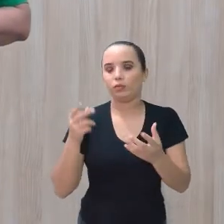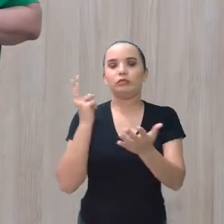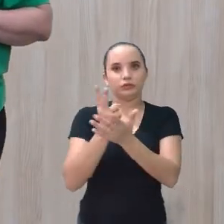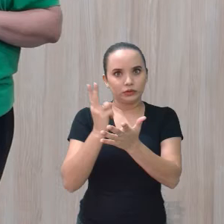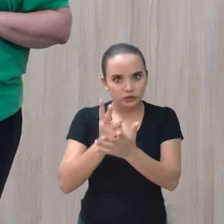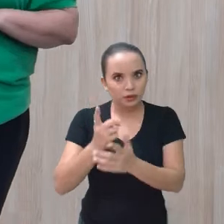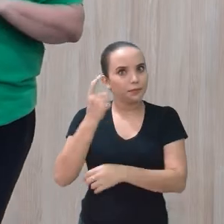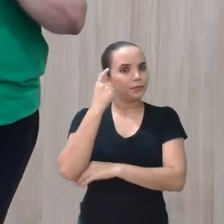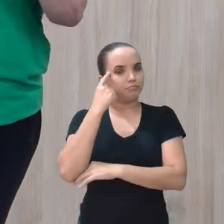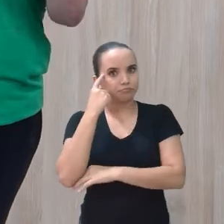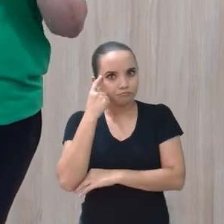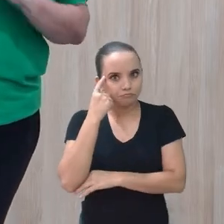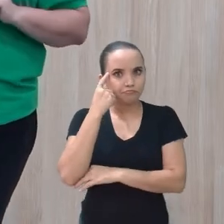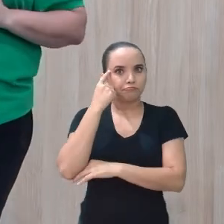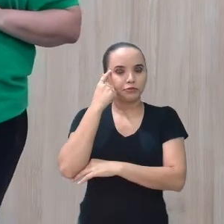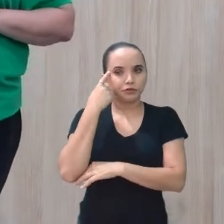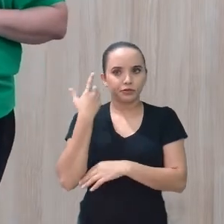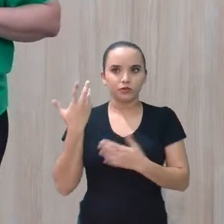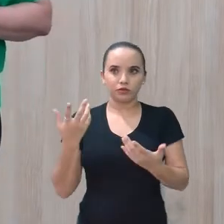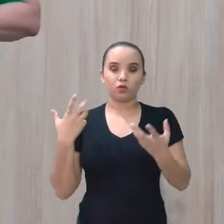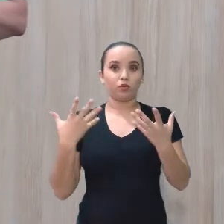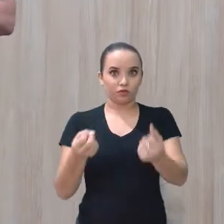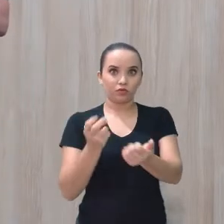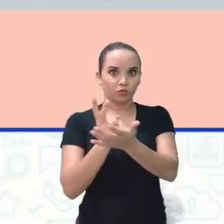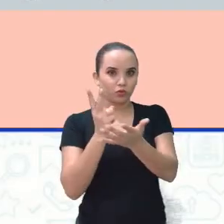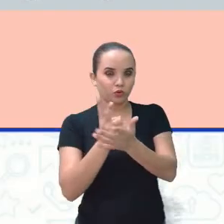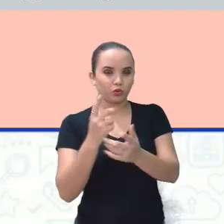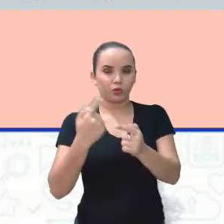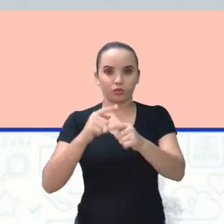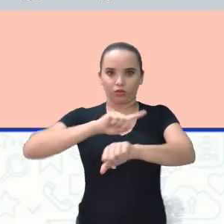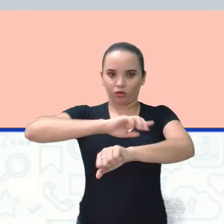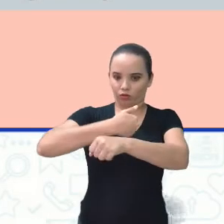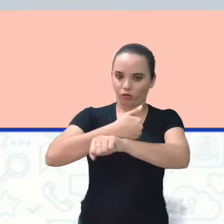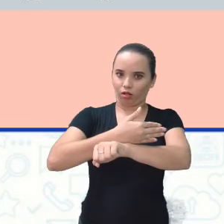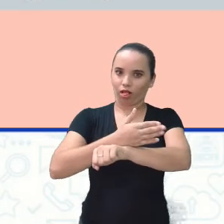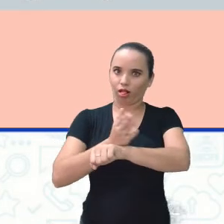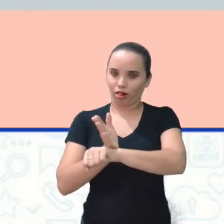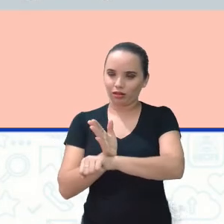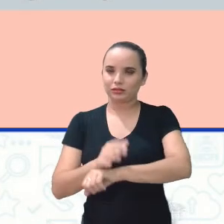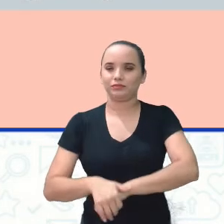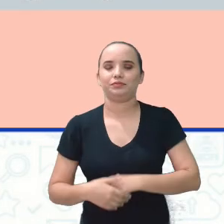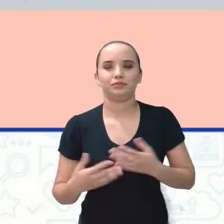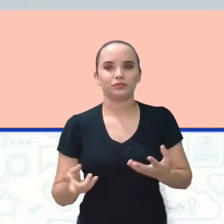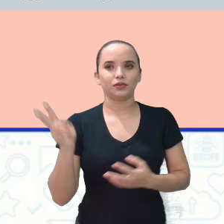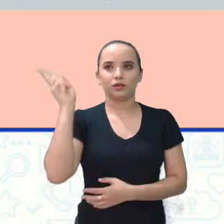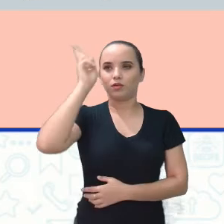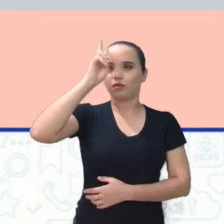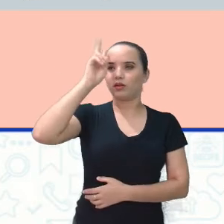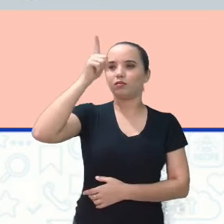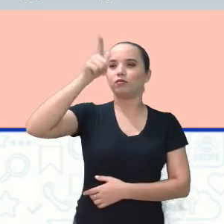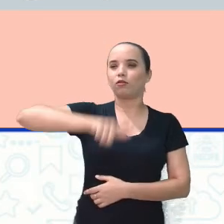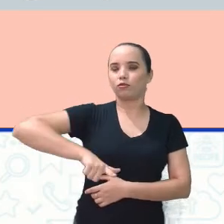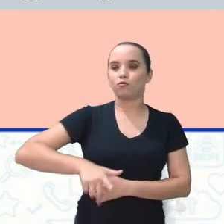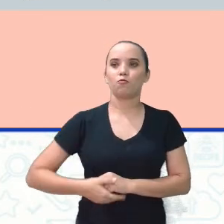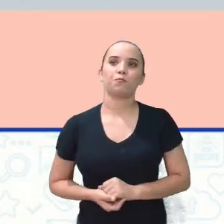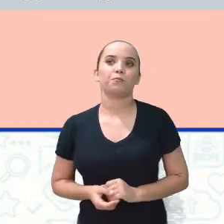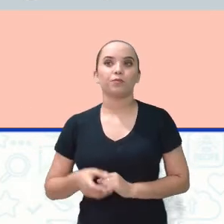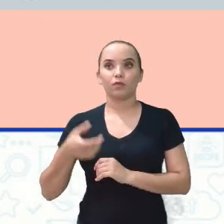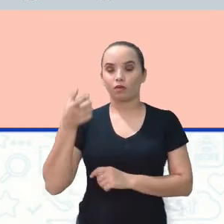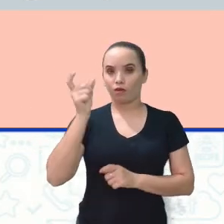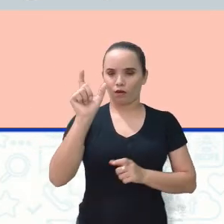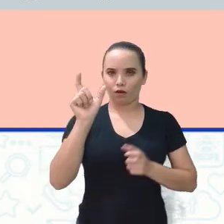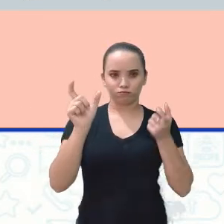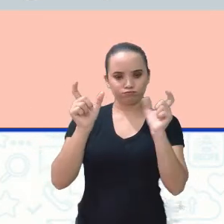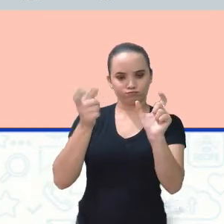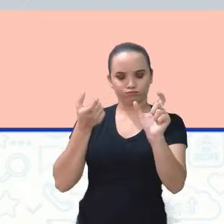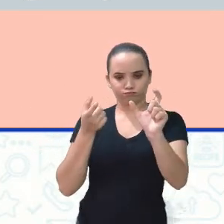vamos seguindo, porque o nosso tempo voa. Então, lembrando, não é, mais uma vez, aquilo que já falei, que cada palavra que veio à